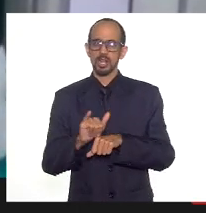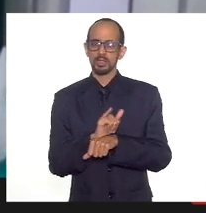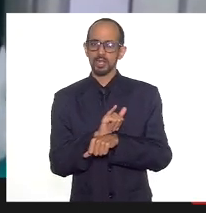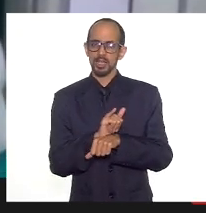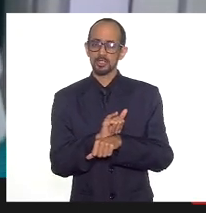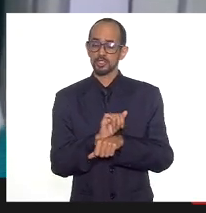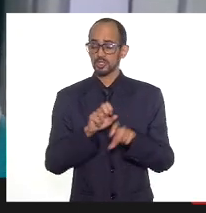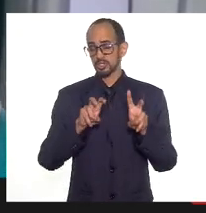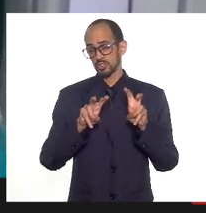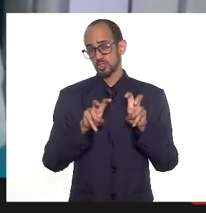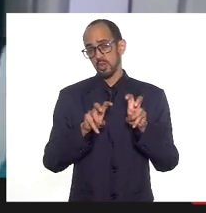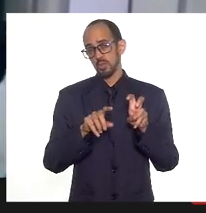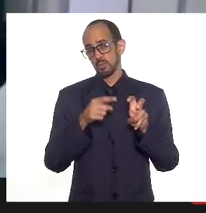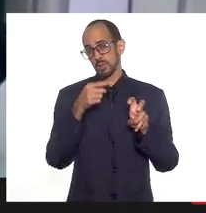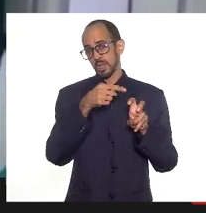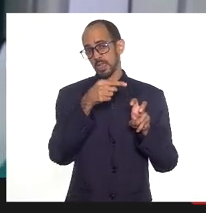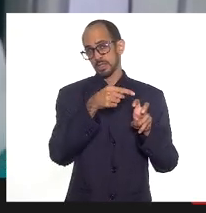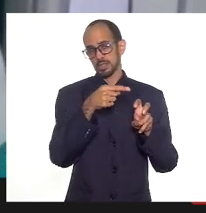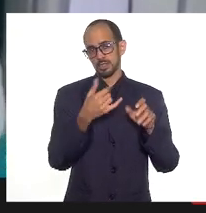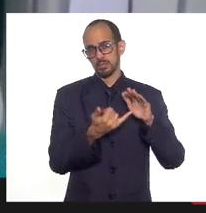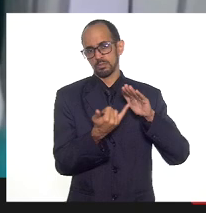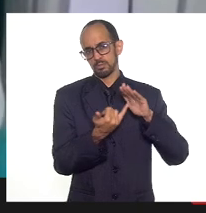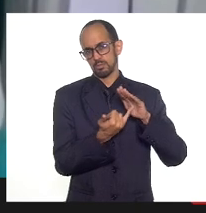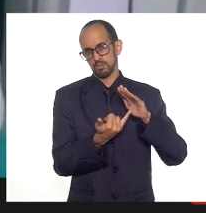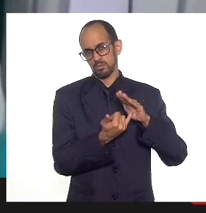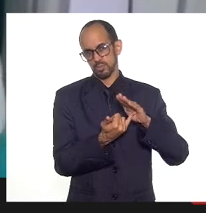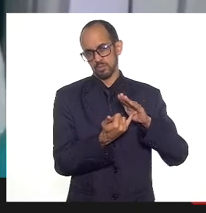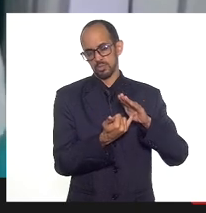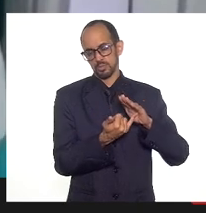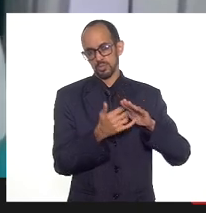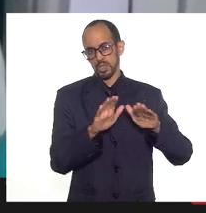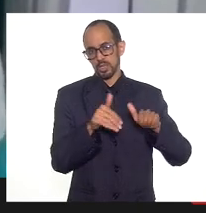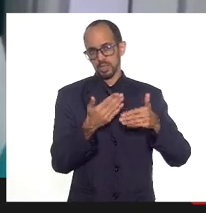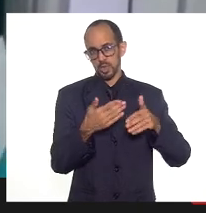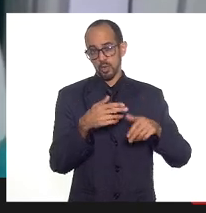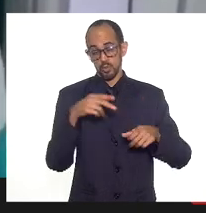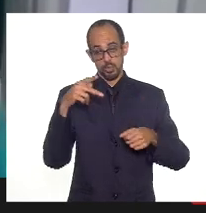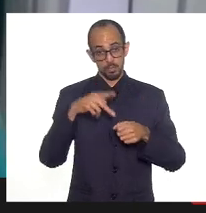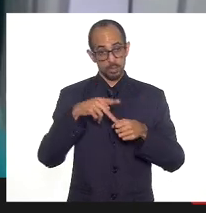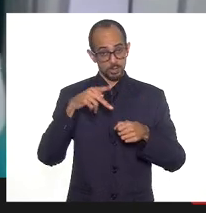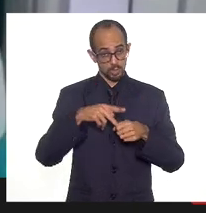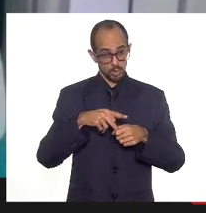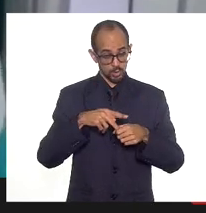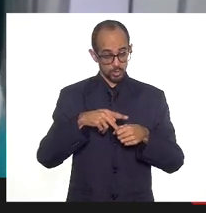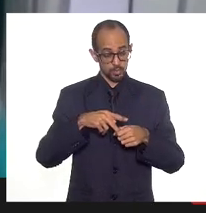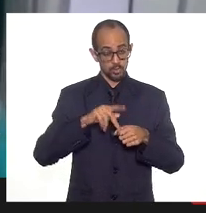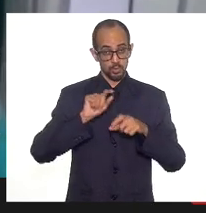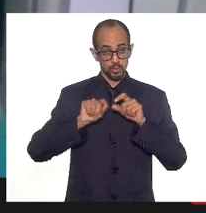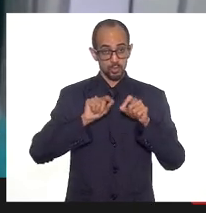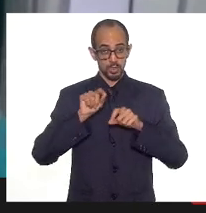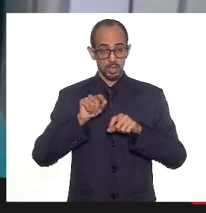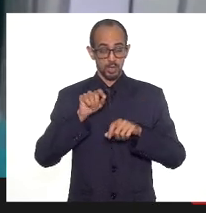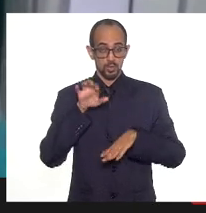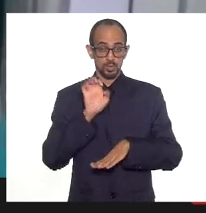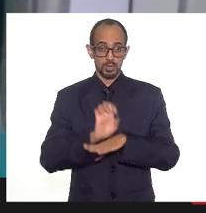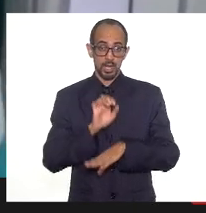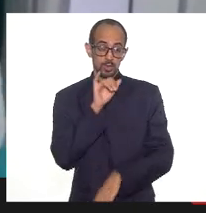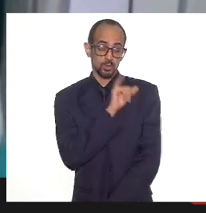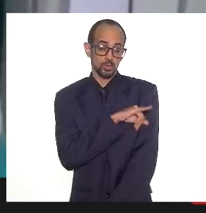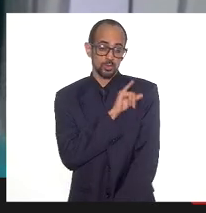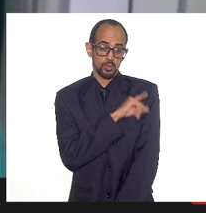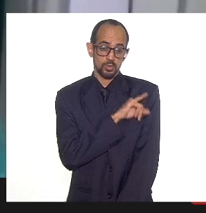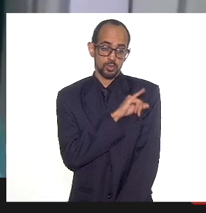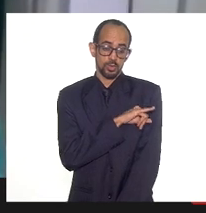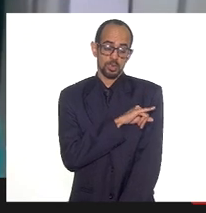a essas instituições. No caso do setor do petróleo, o Rio de Janeiro e setores conexos, o Rio de Janeiro é como se tivesse